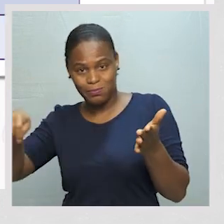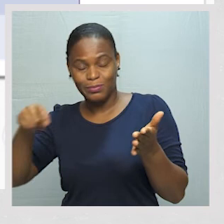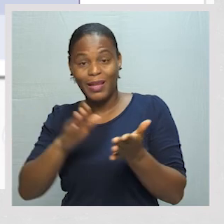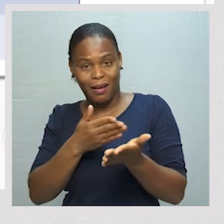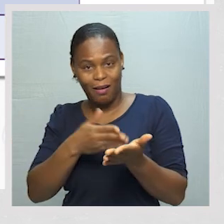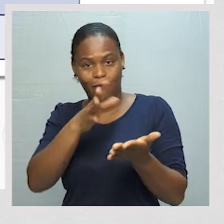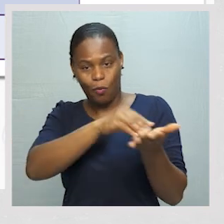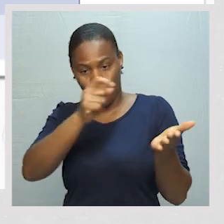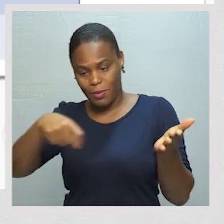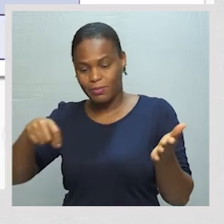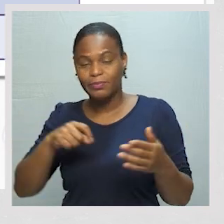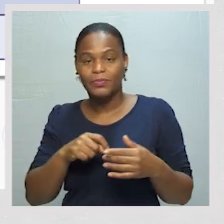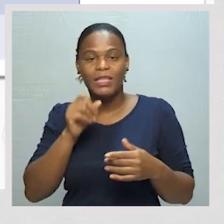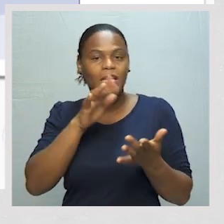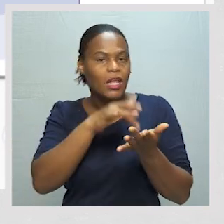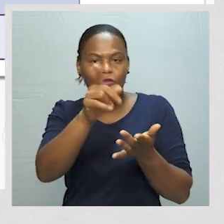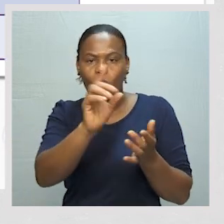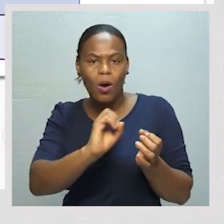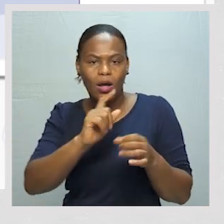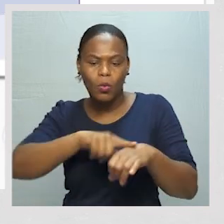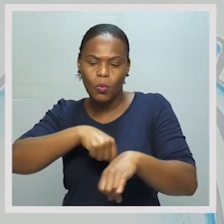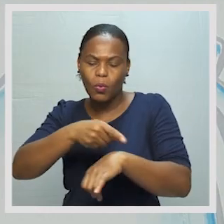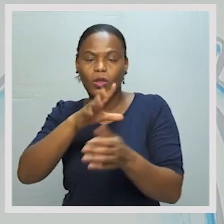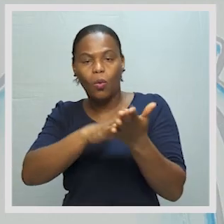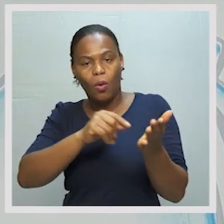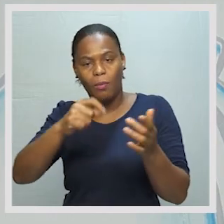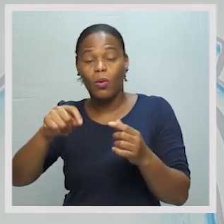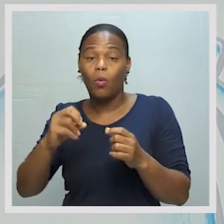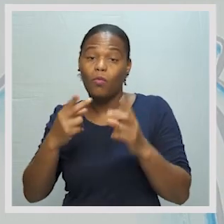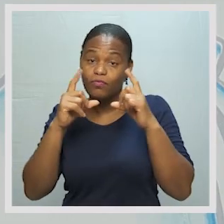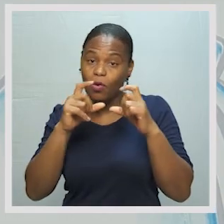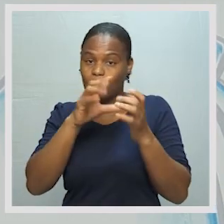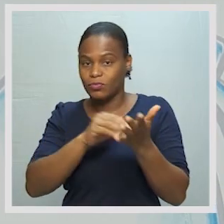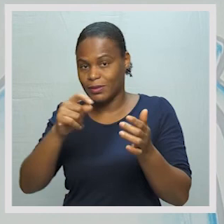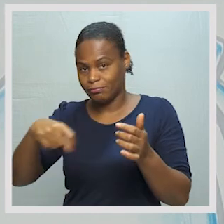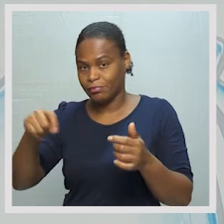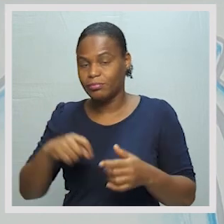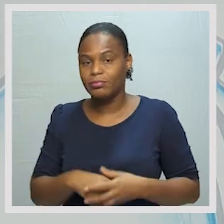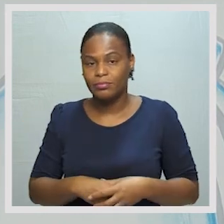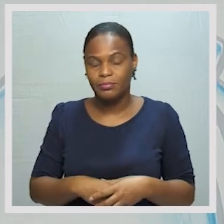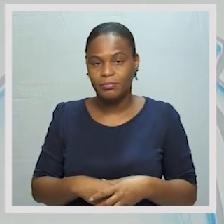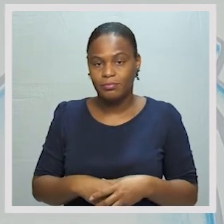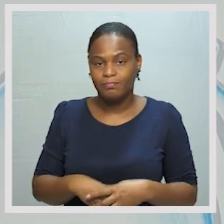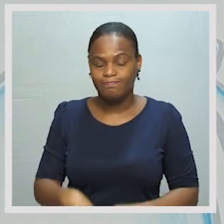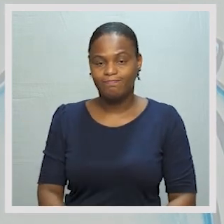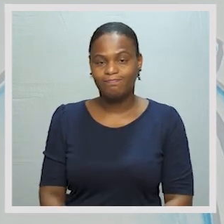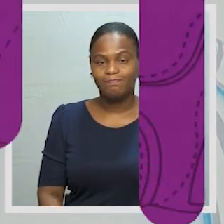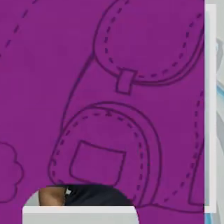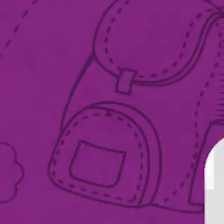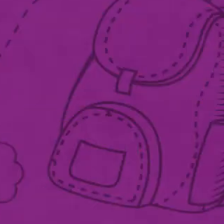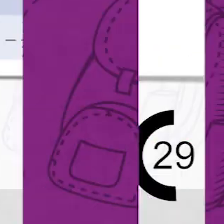livro. Para quem não tiver o livro, eu vou dar alguns minutinhos para vocês copiarem a tabela para o vosso caderno.